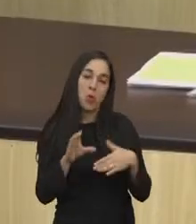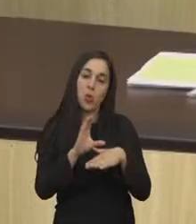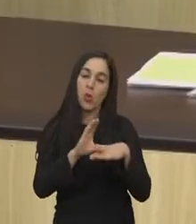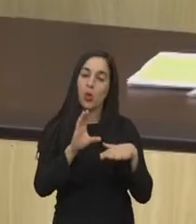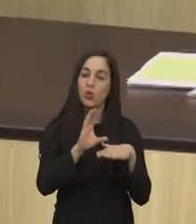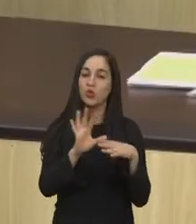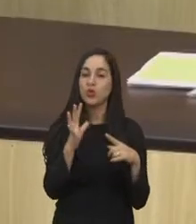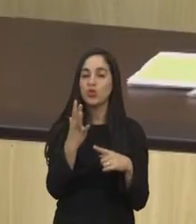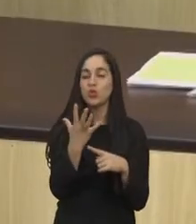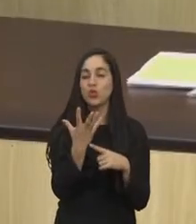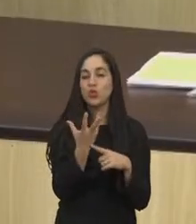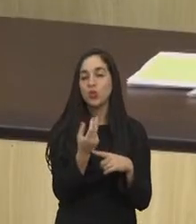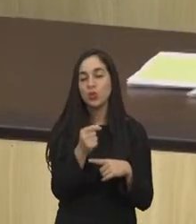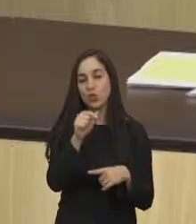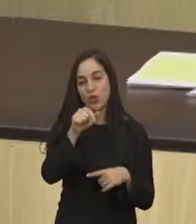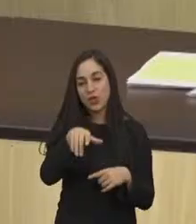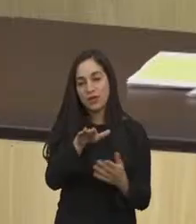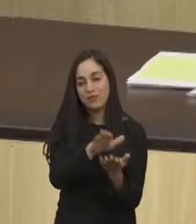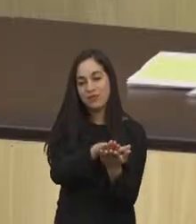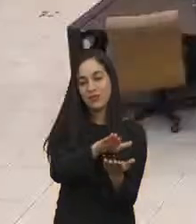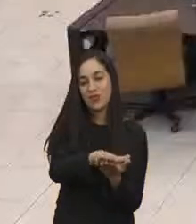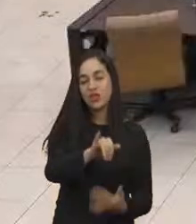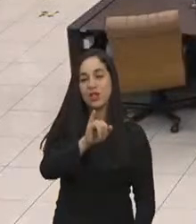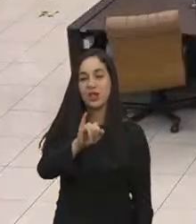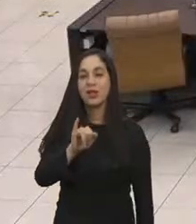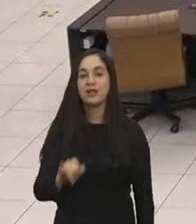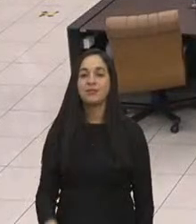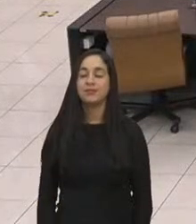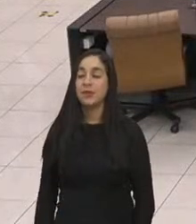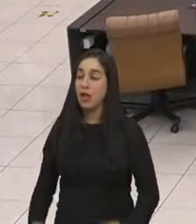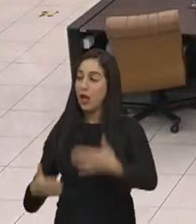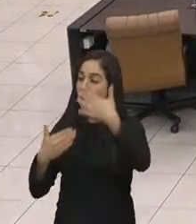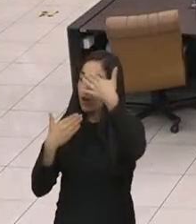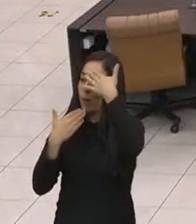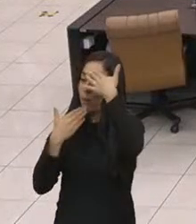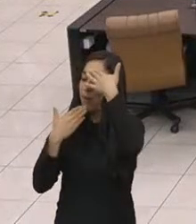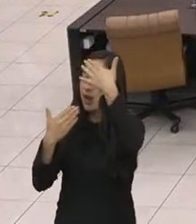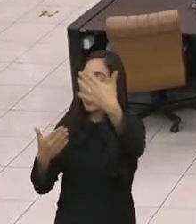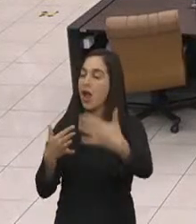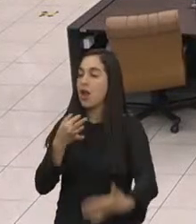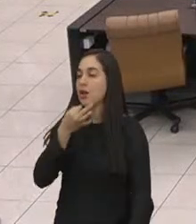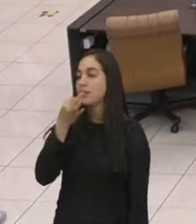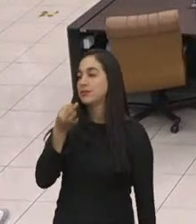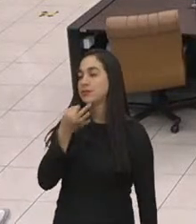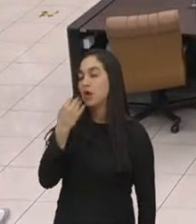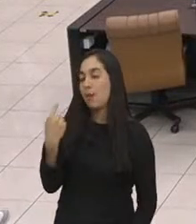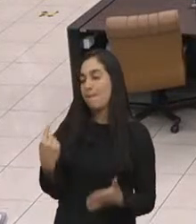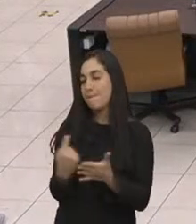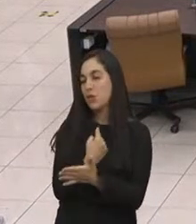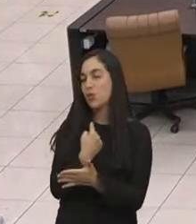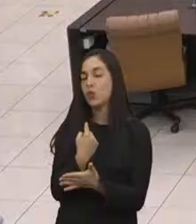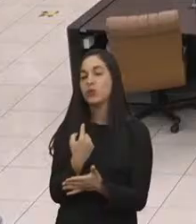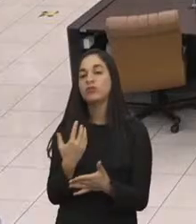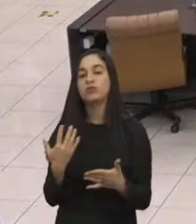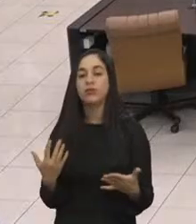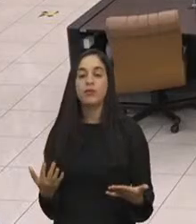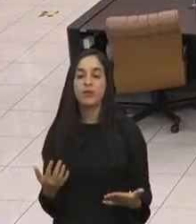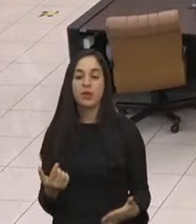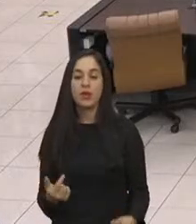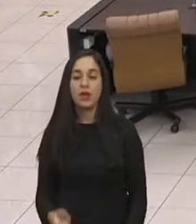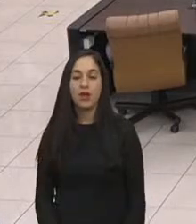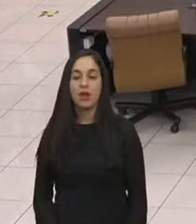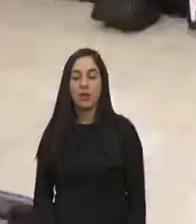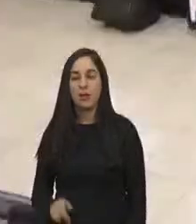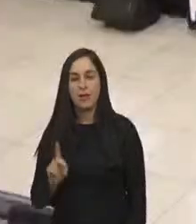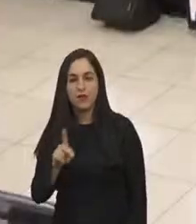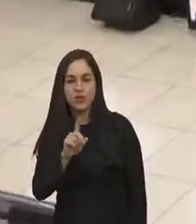para Jacareí. Tá? Neto, obrigado pela pergunta também. Acho que a professora Simone